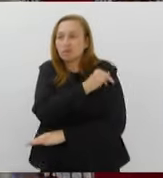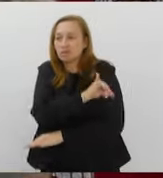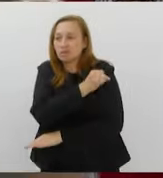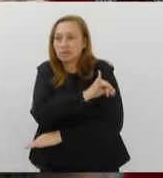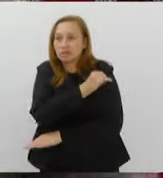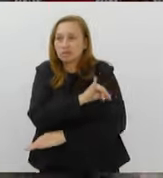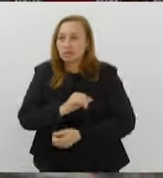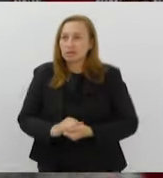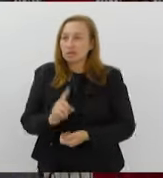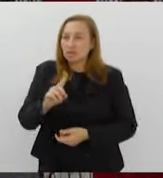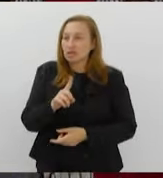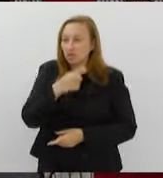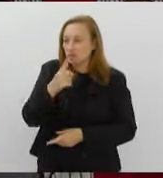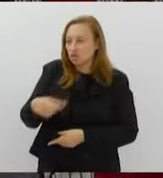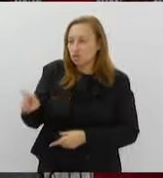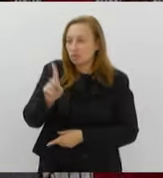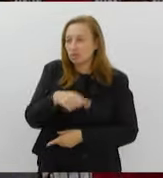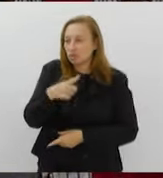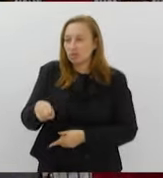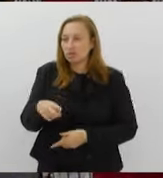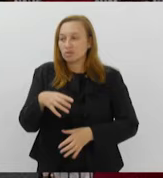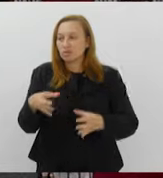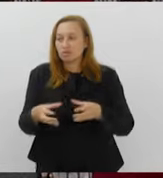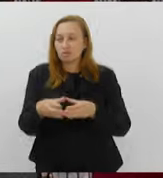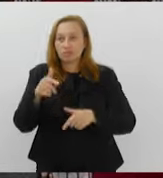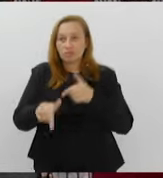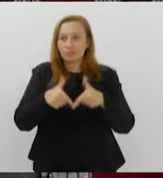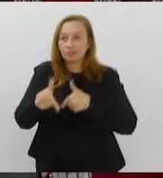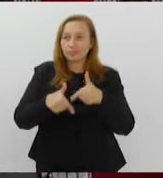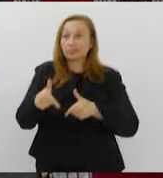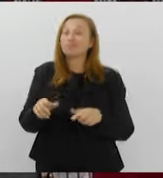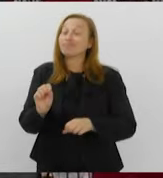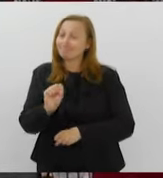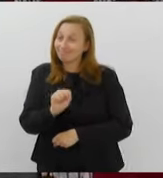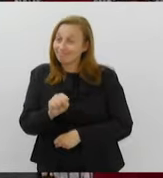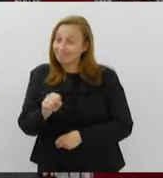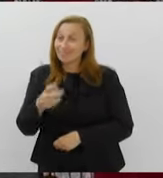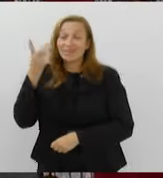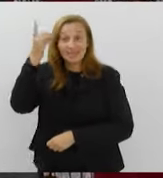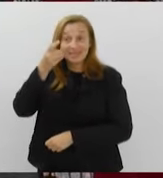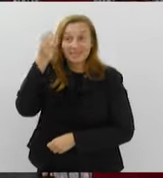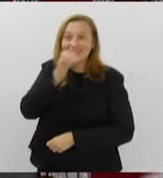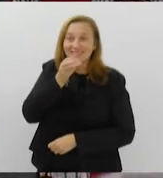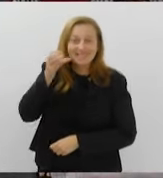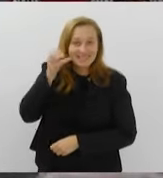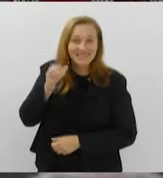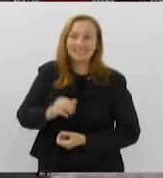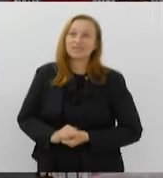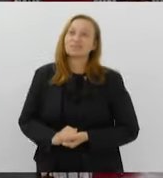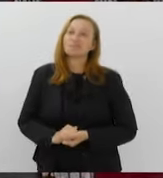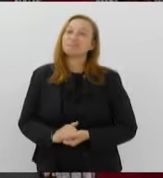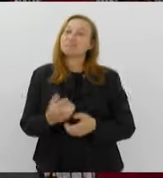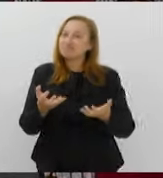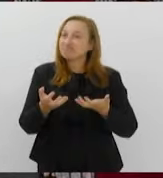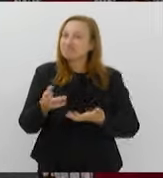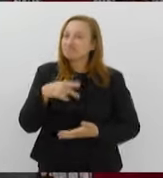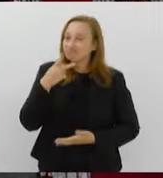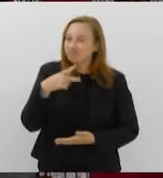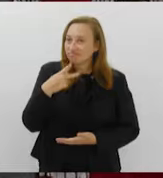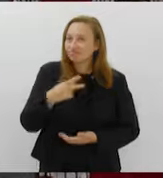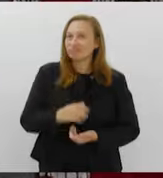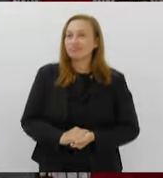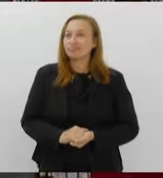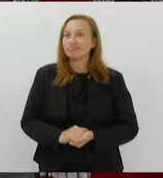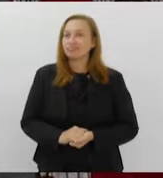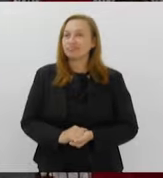não exclui a importância da classe trabalhadora. Ainda assim, deputada Célia Jordão, queria dizer que, por conta